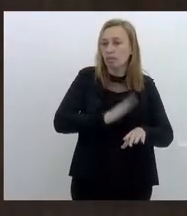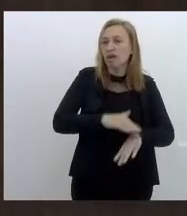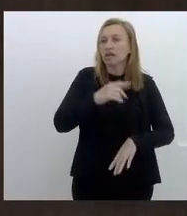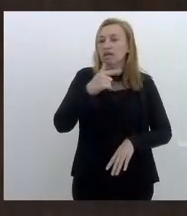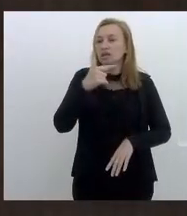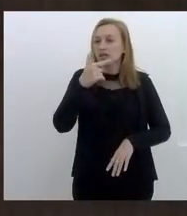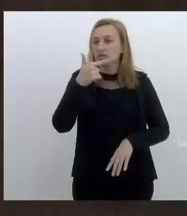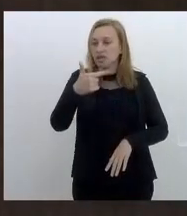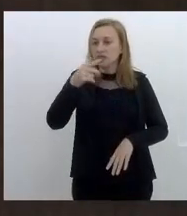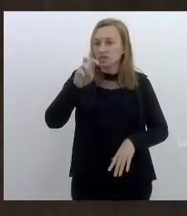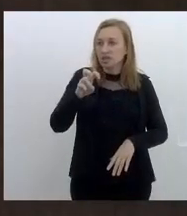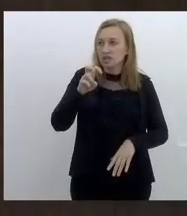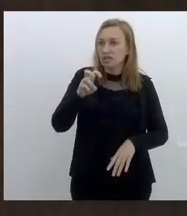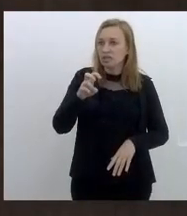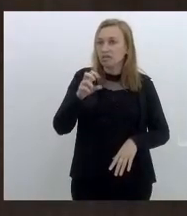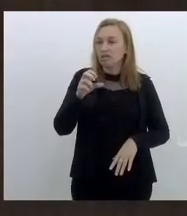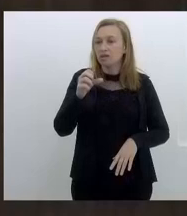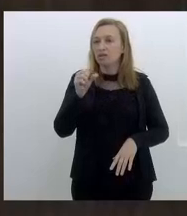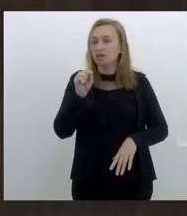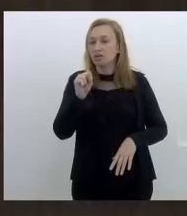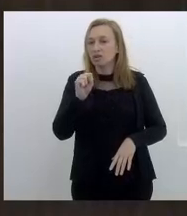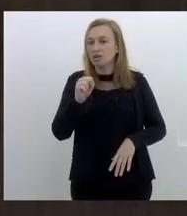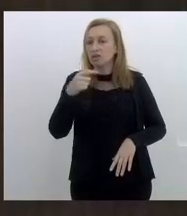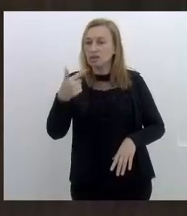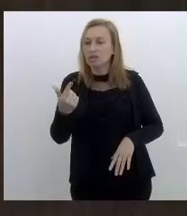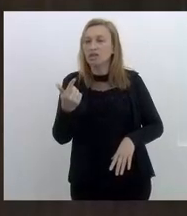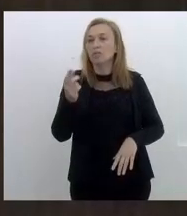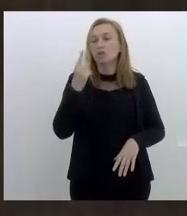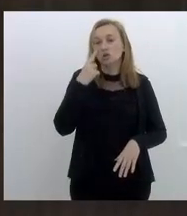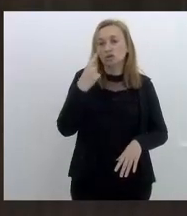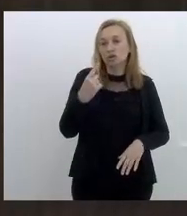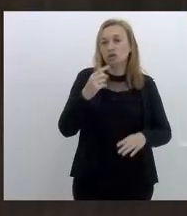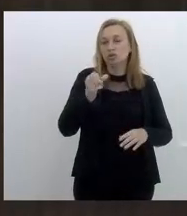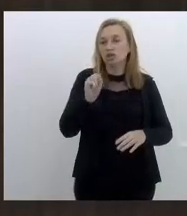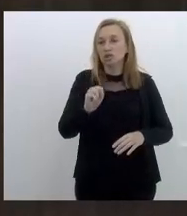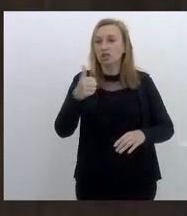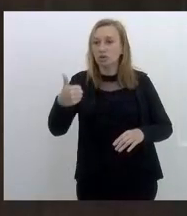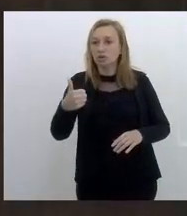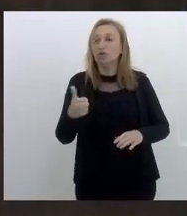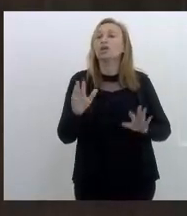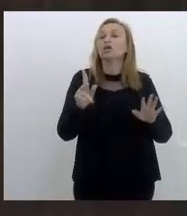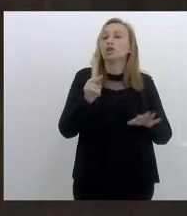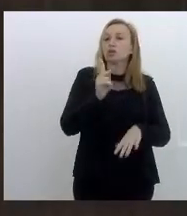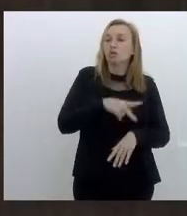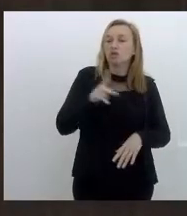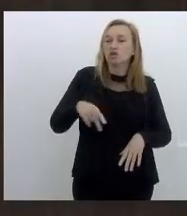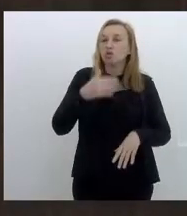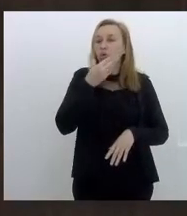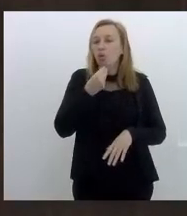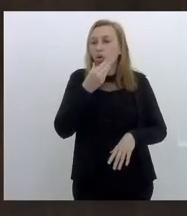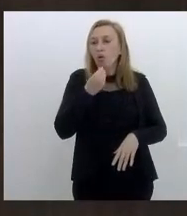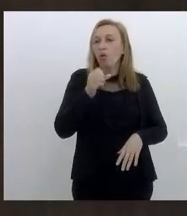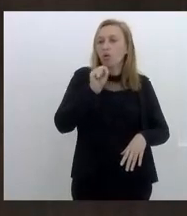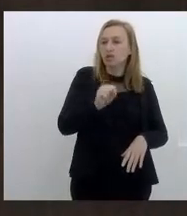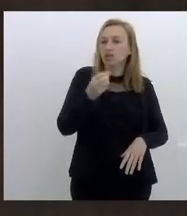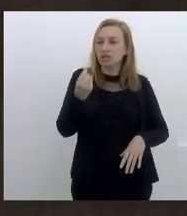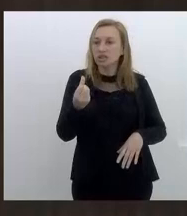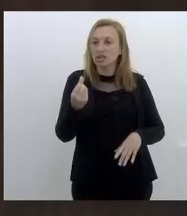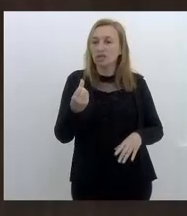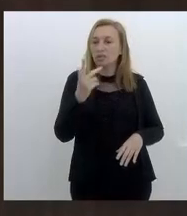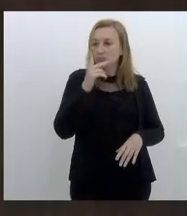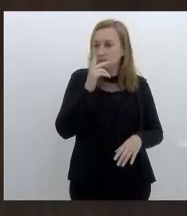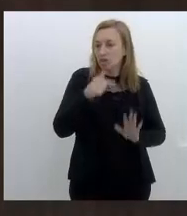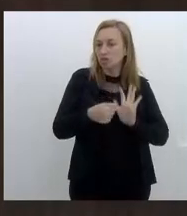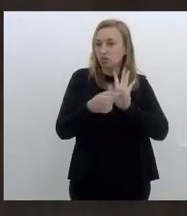76 mas tá aparecendo é isso 56 mais 30 no caso dos professores homens seriam 86 mas